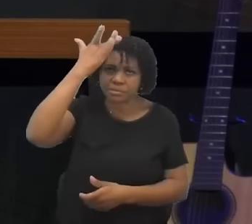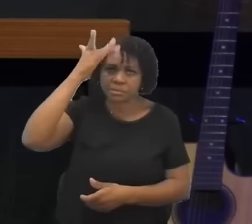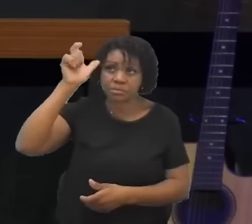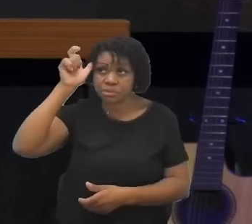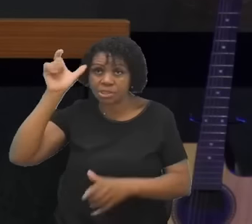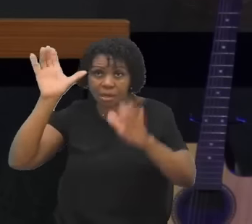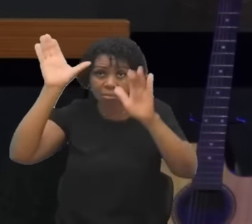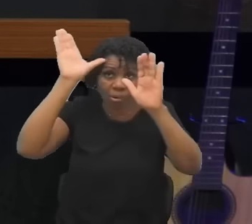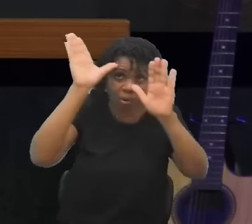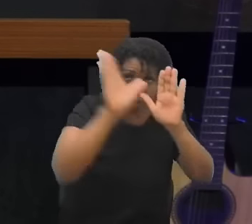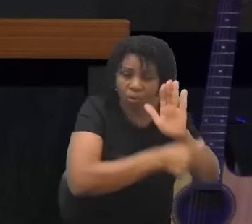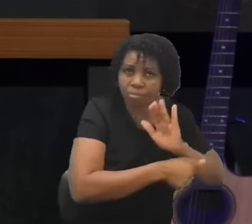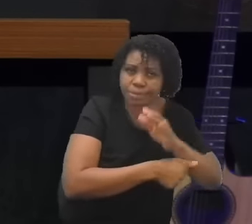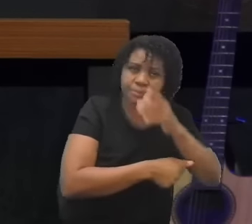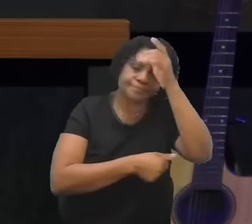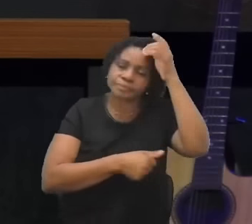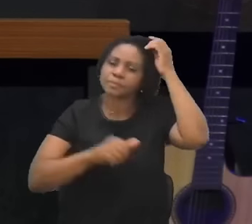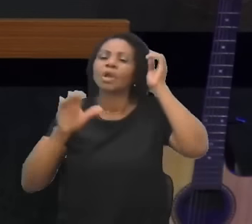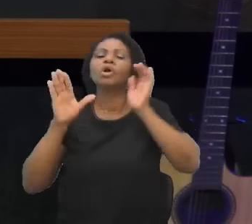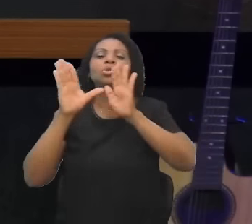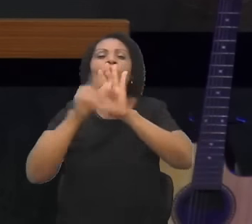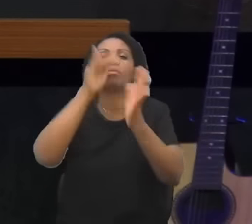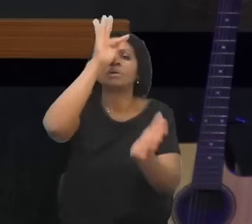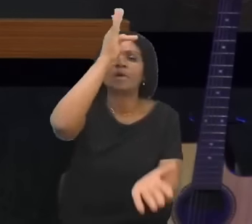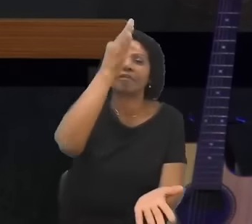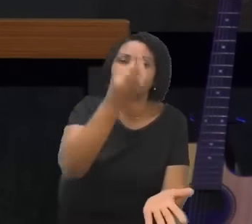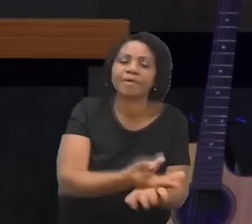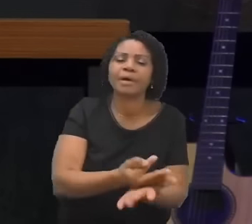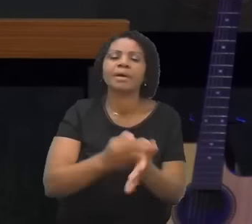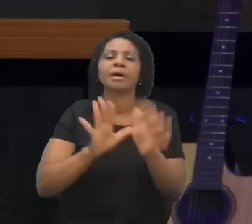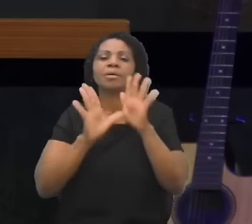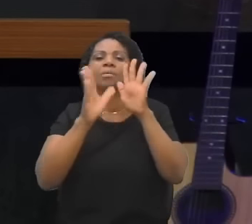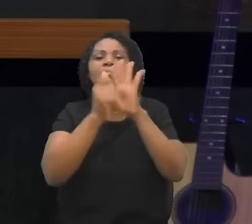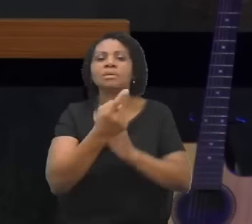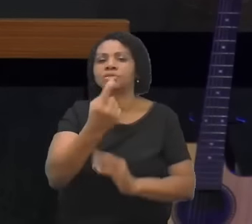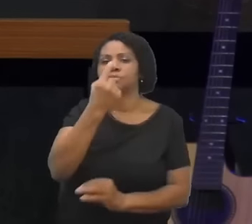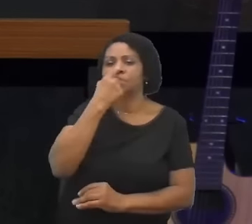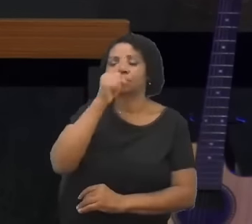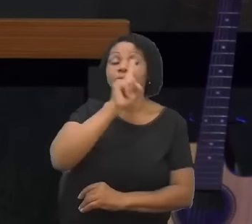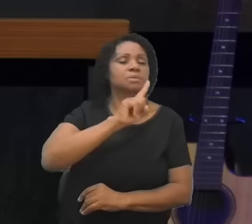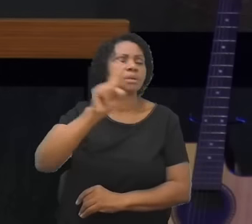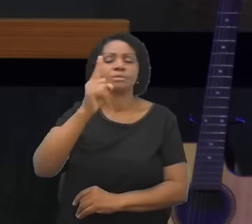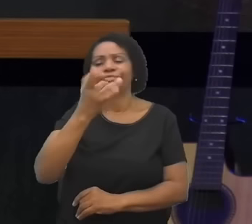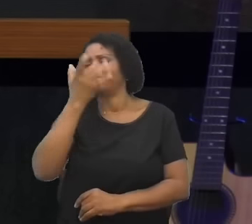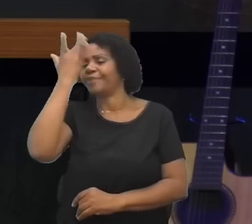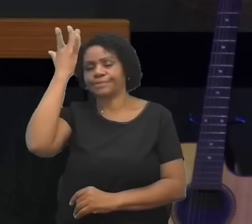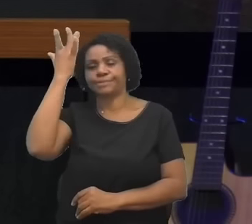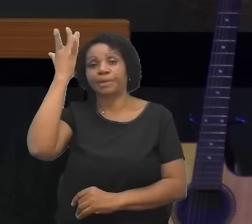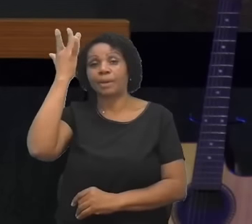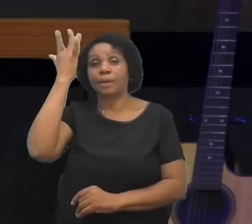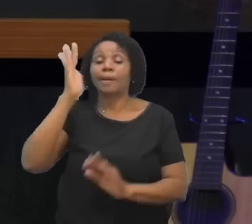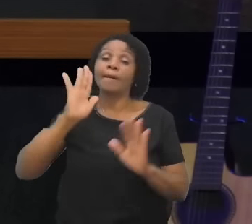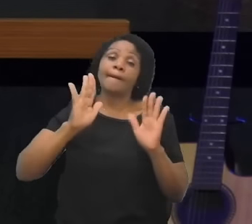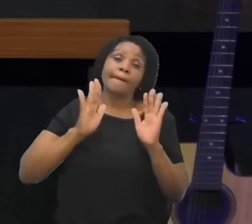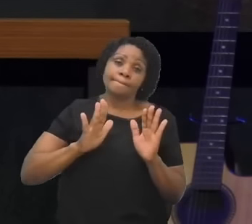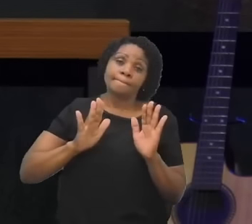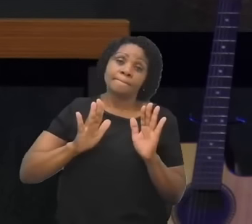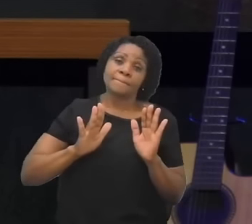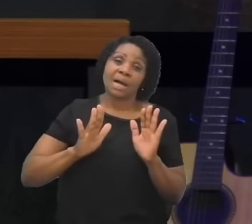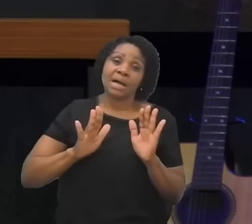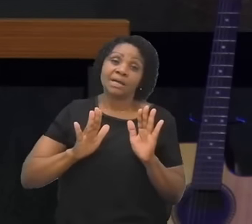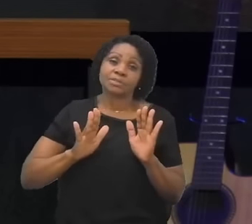rouba. Ih, estou roubando a tua fé, estou roubando a tua intimidade com Deus. Isso é fácil. Agora, quando se